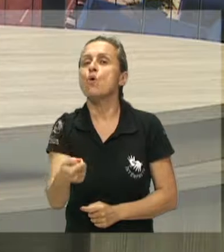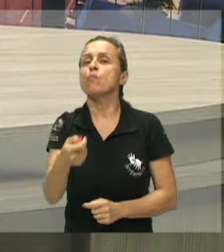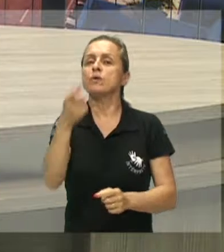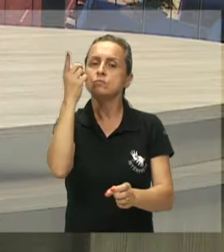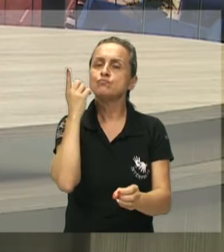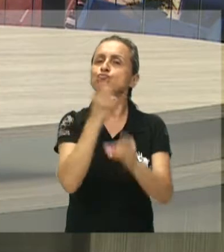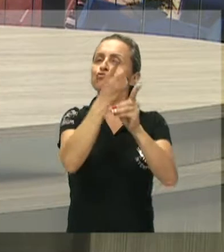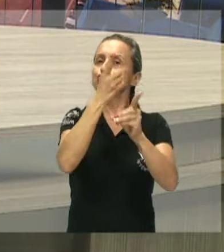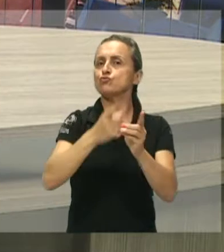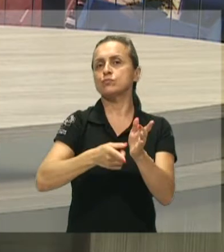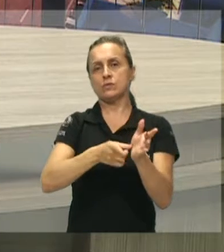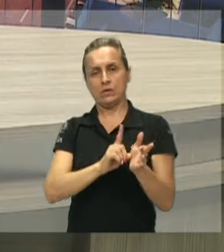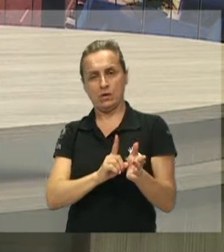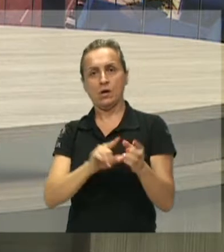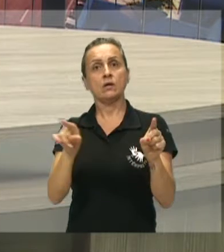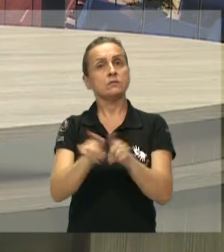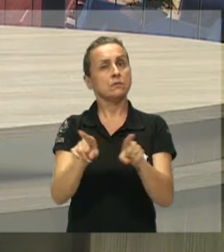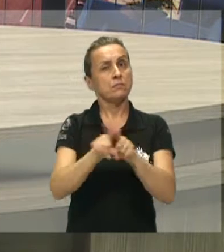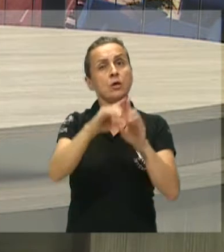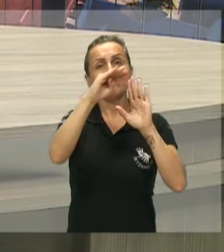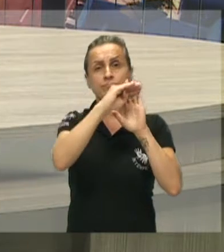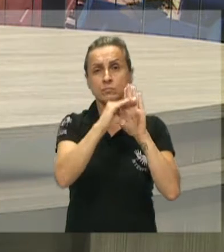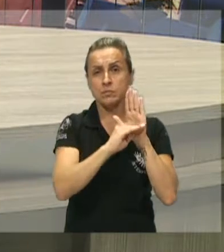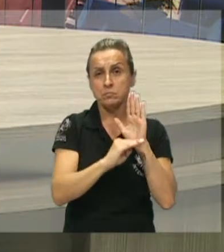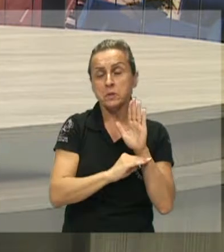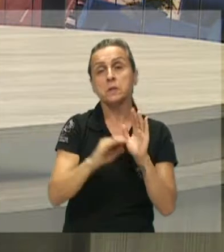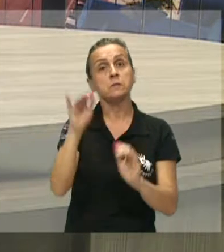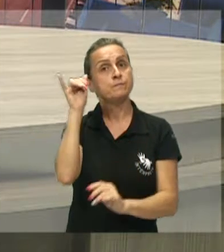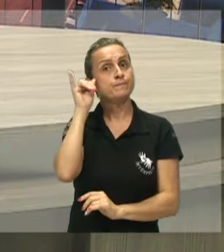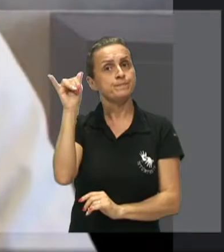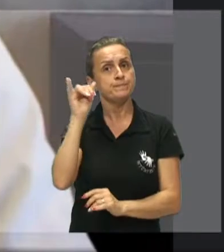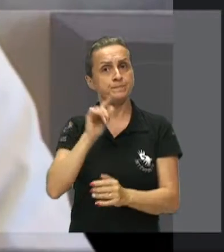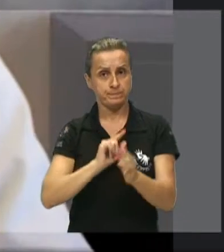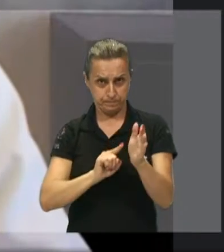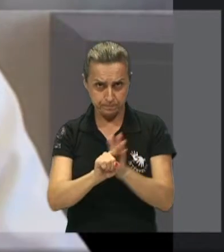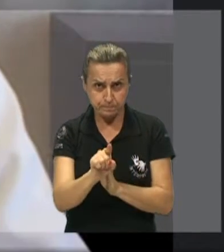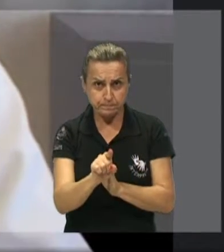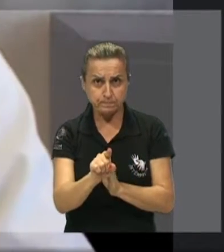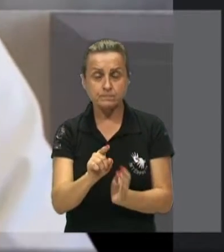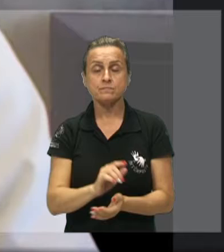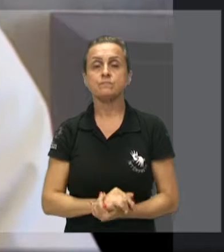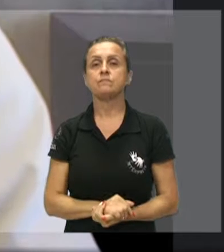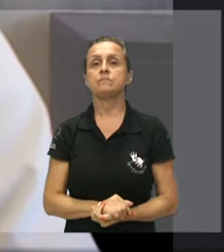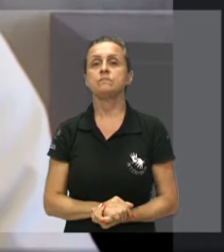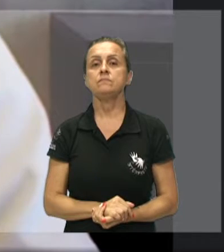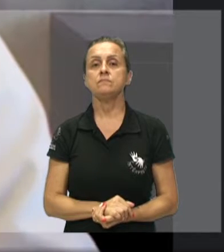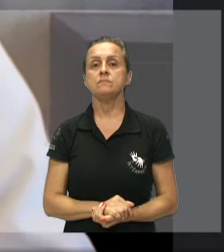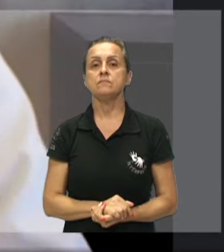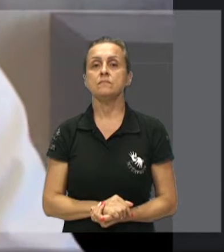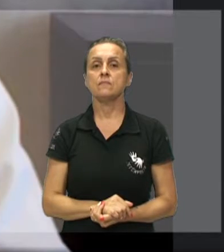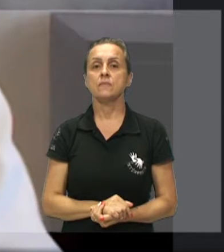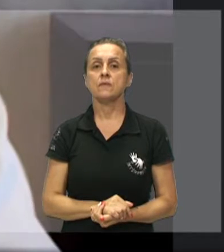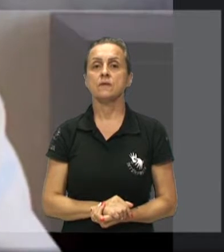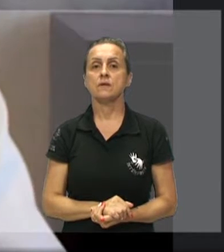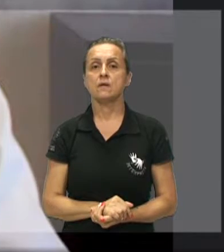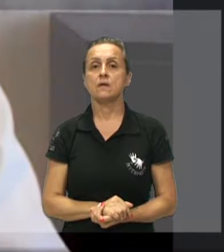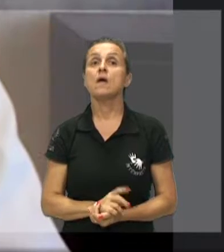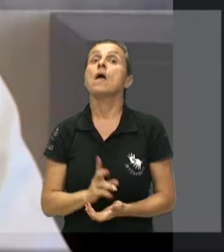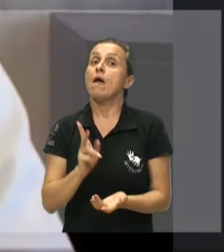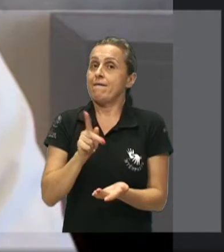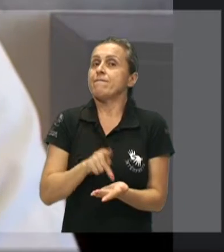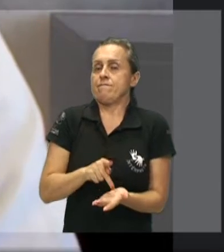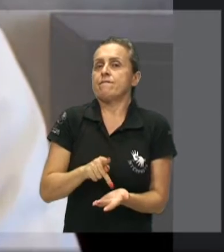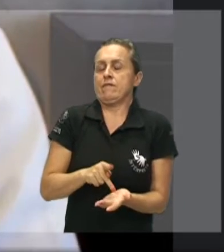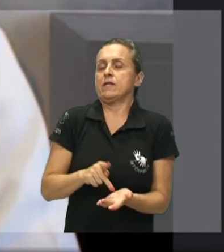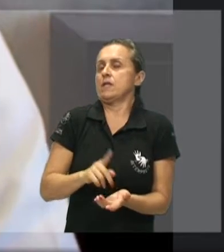e as medidas de prevenção? Bom, isso é verdade, não só na urologia, não